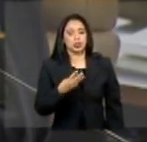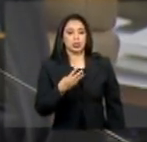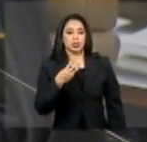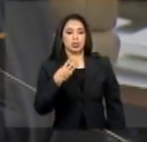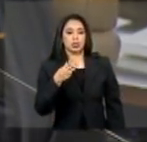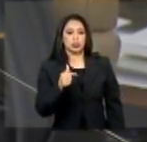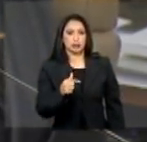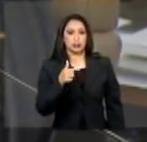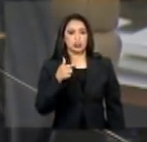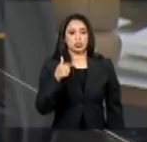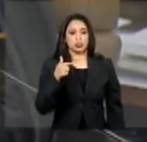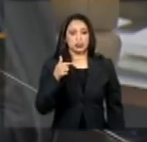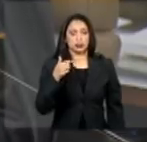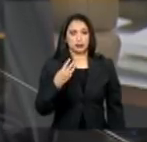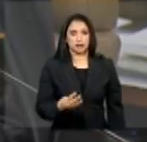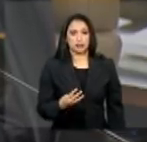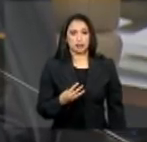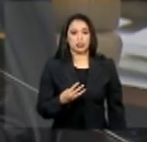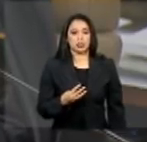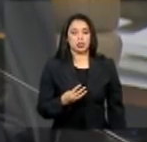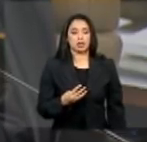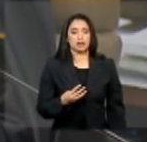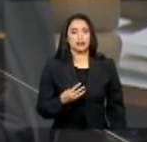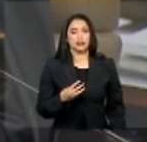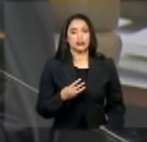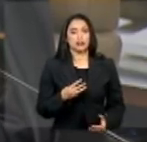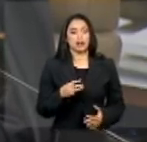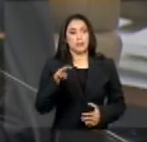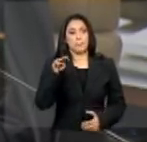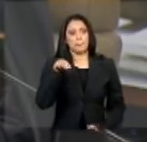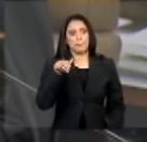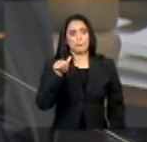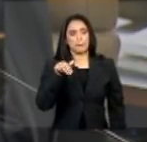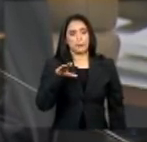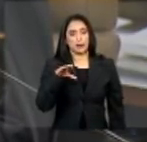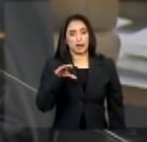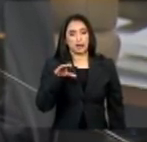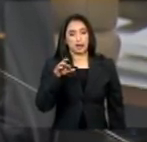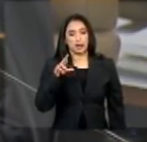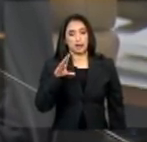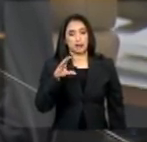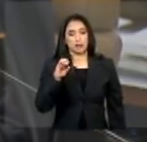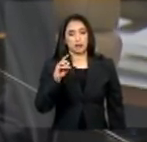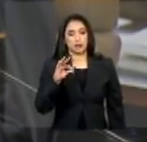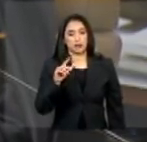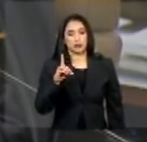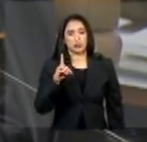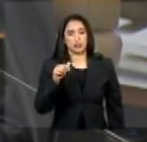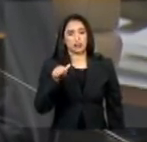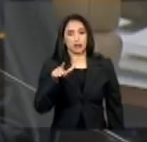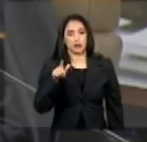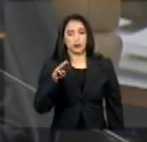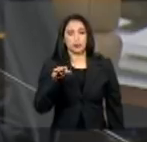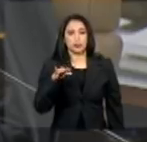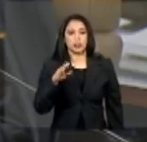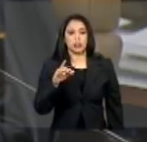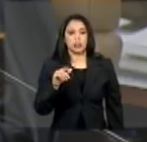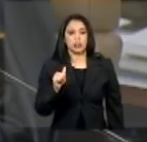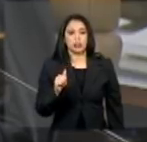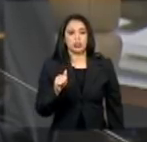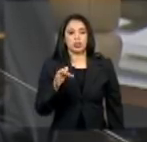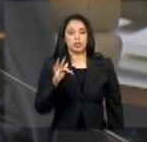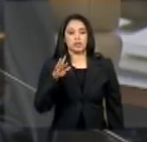trata-se de impetração em favor de márcio de almeida ferreira contra decisão proferida